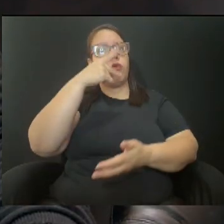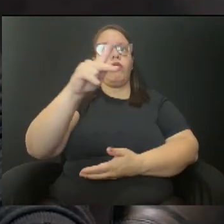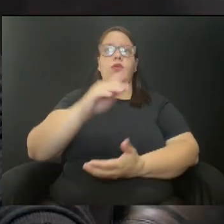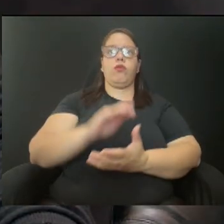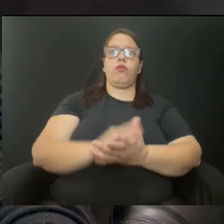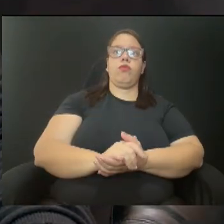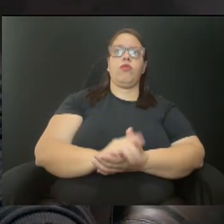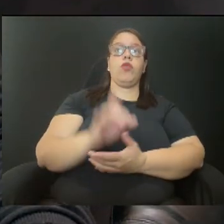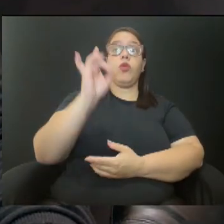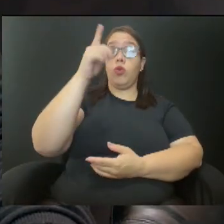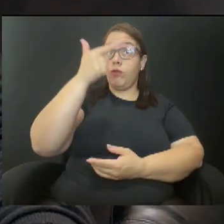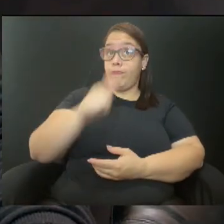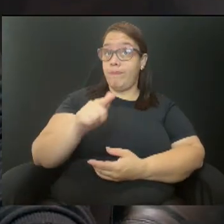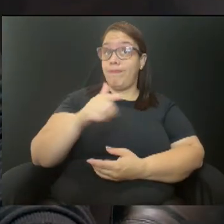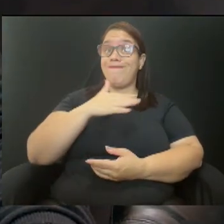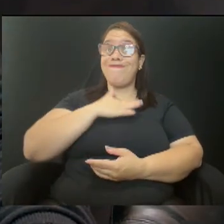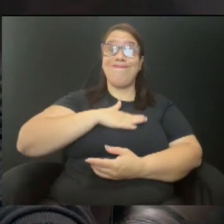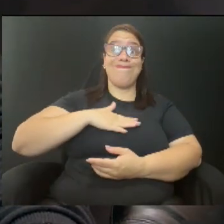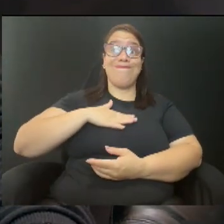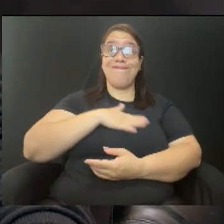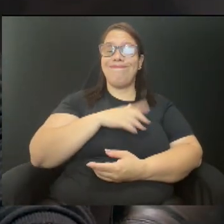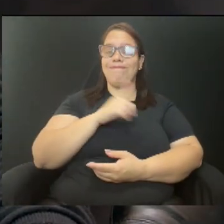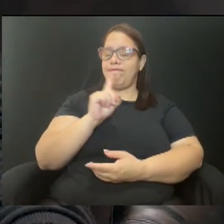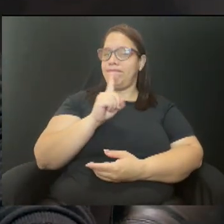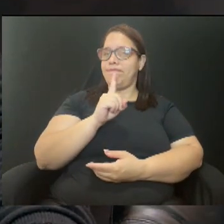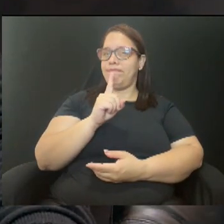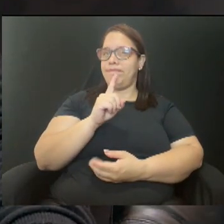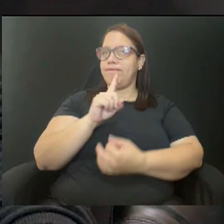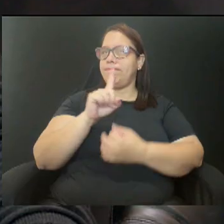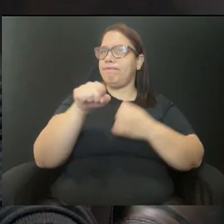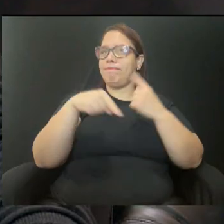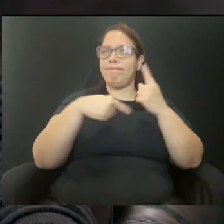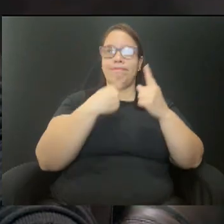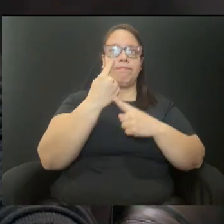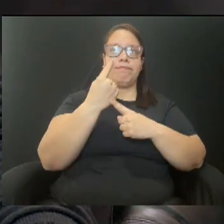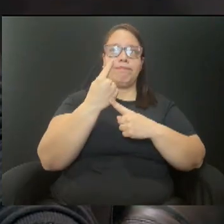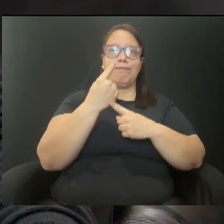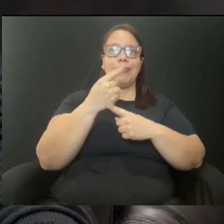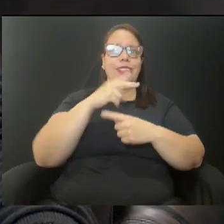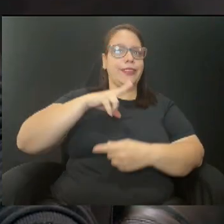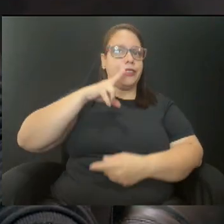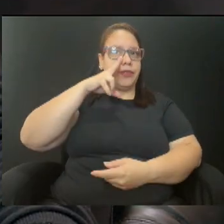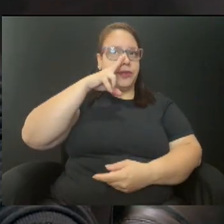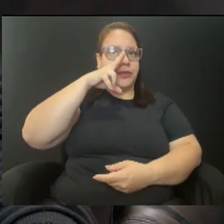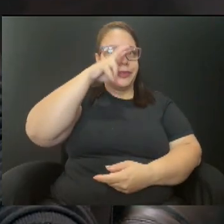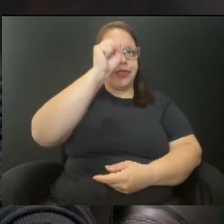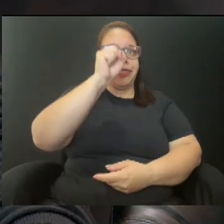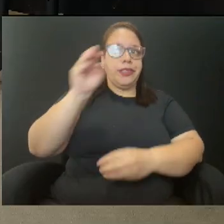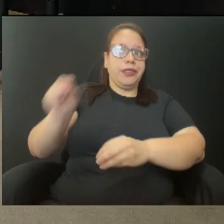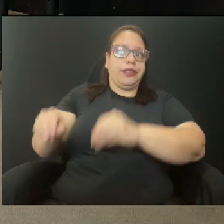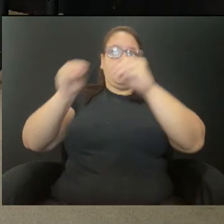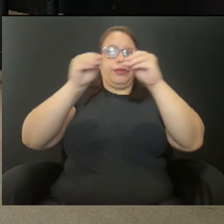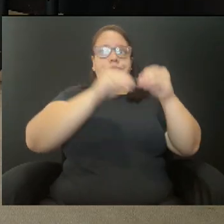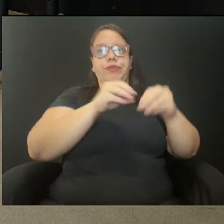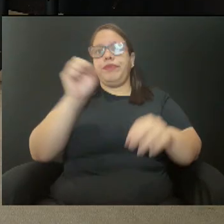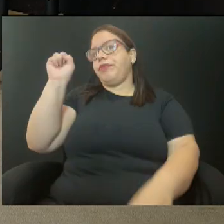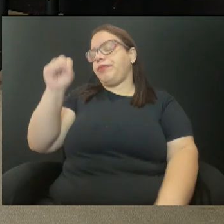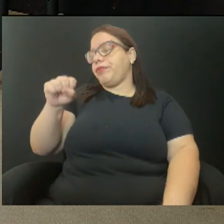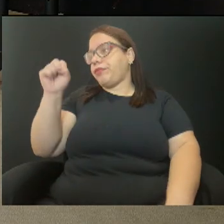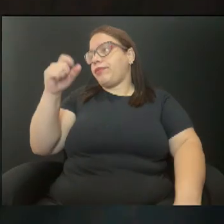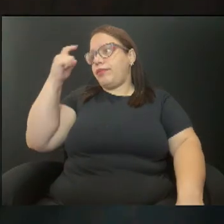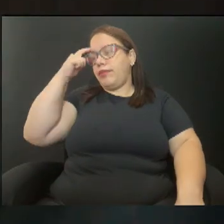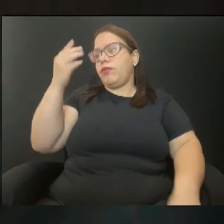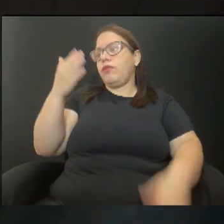princípio do prazer, querer aquilo, o sucesso, sem os custos dessa transição. Sim, às vezes a gente conversa,